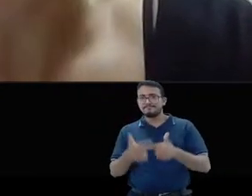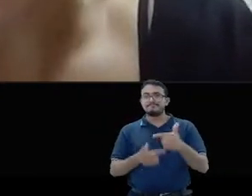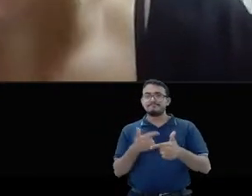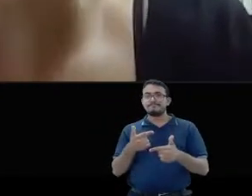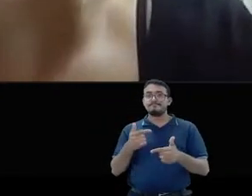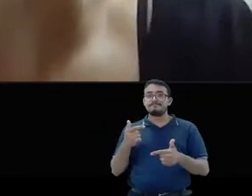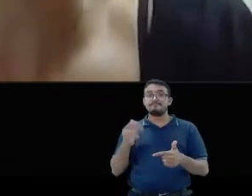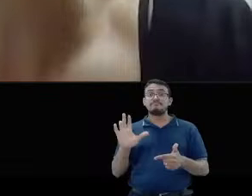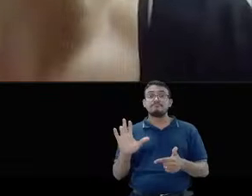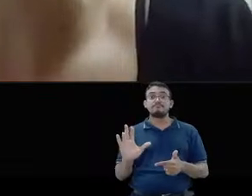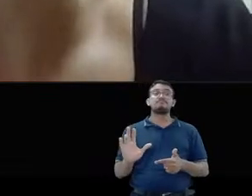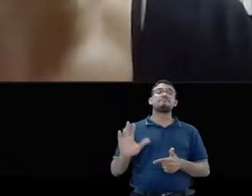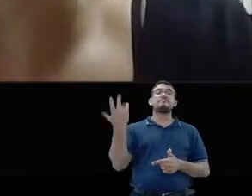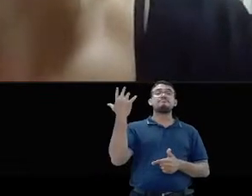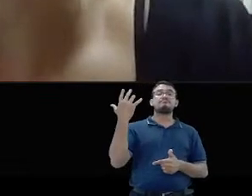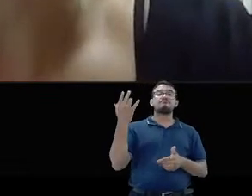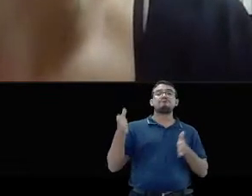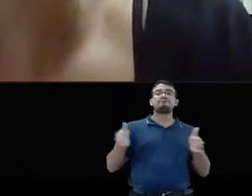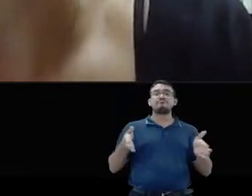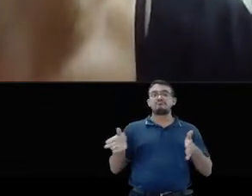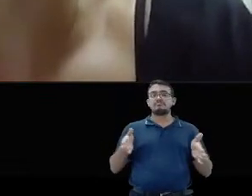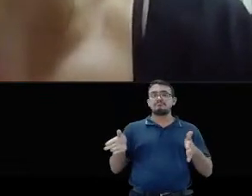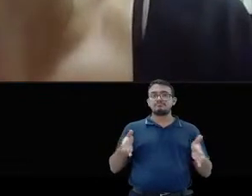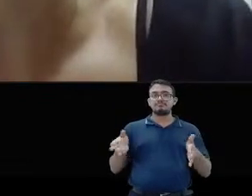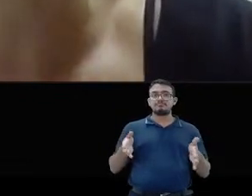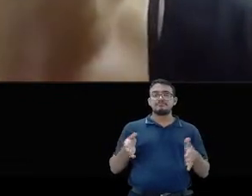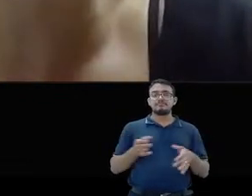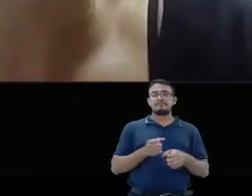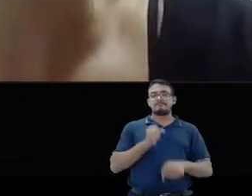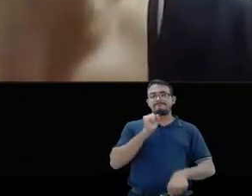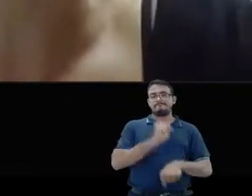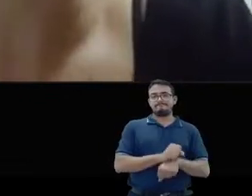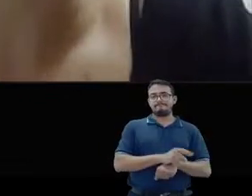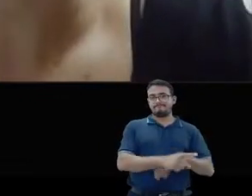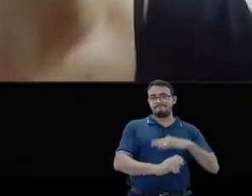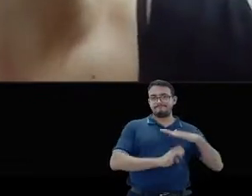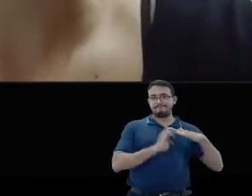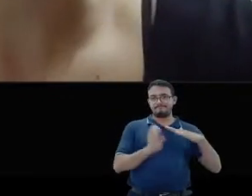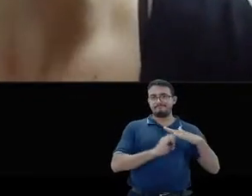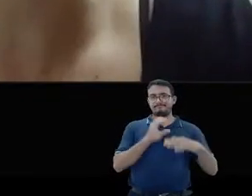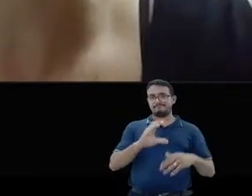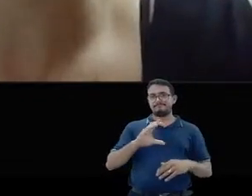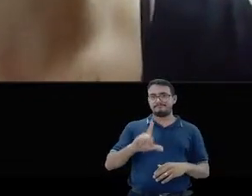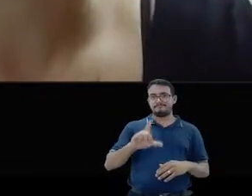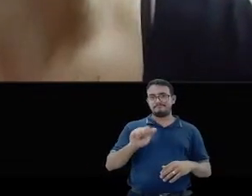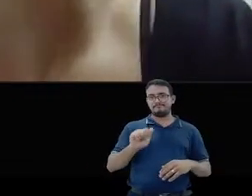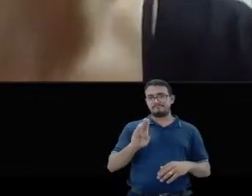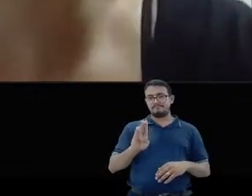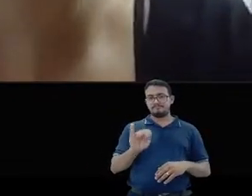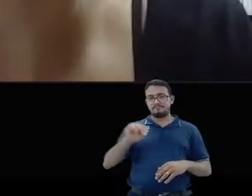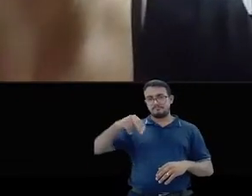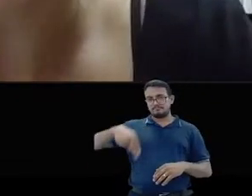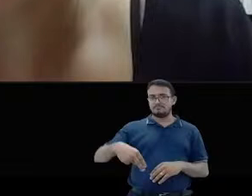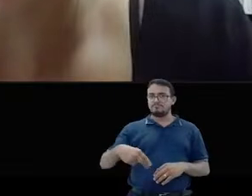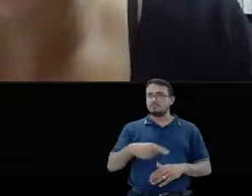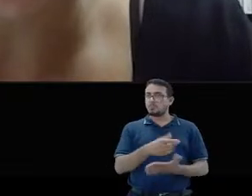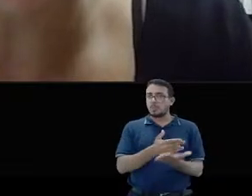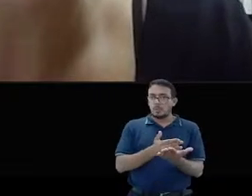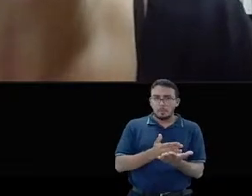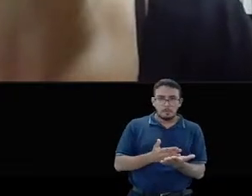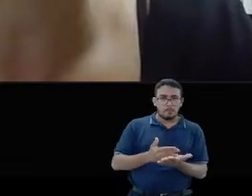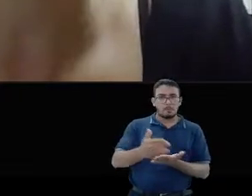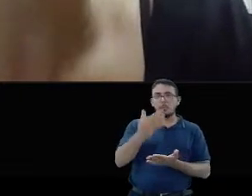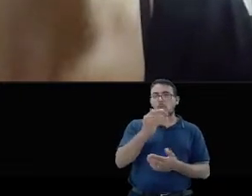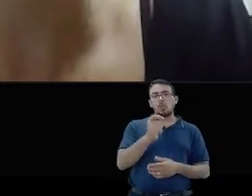teria ocorrido, né, durante a parada geral da Klabin, a qual nem sequer havia iniciado nesse momento em que